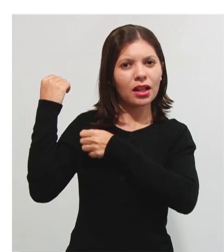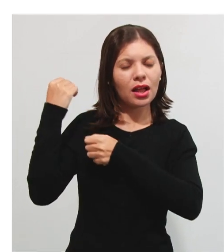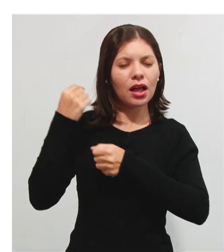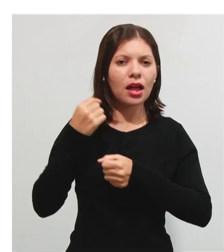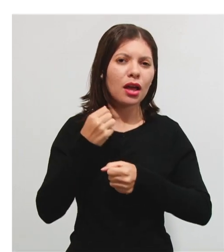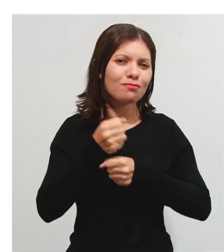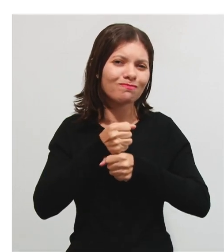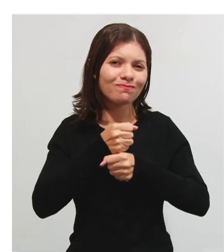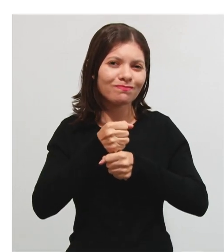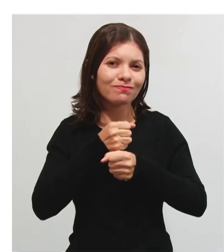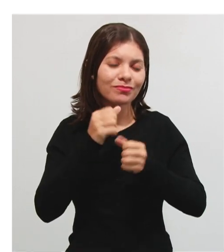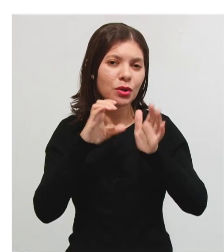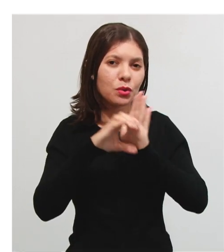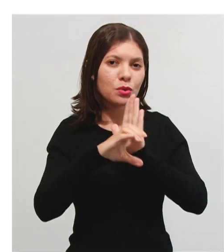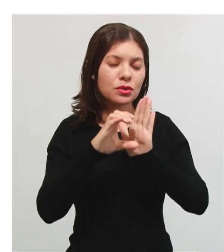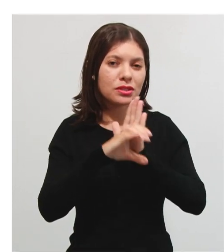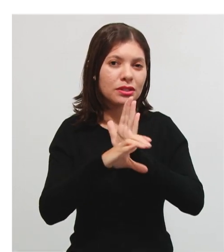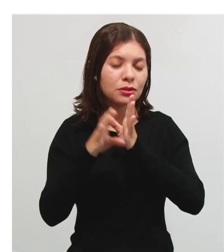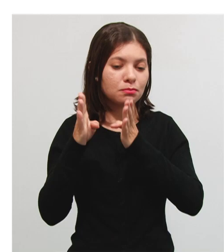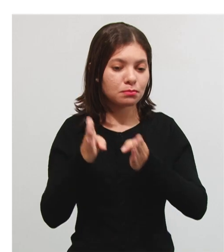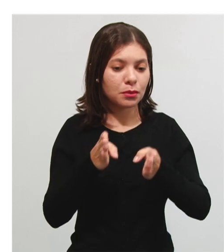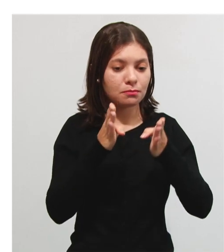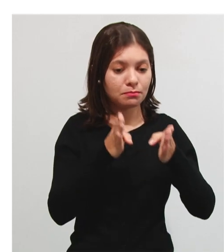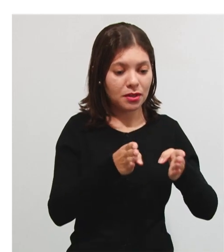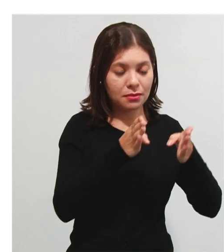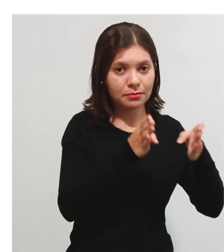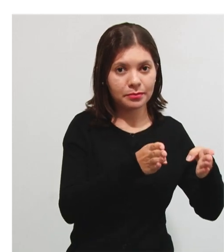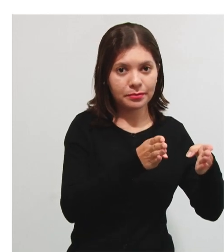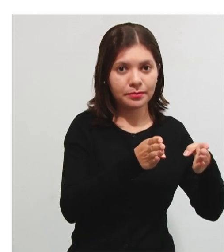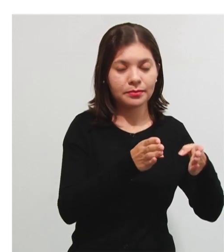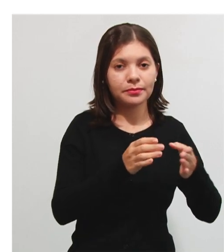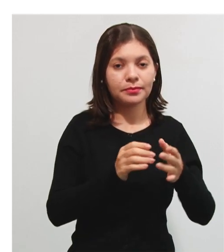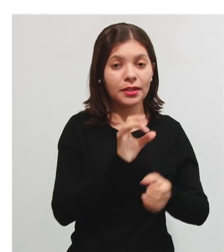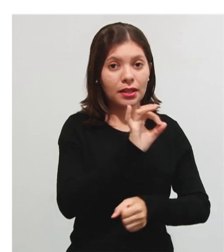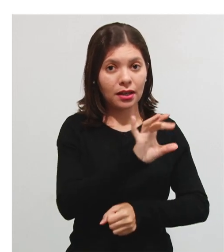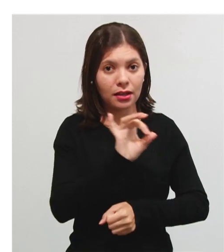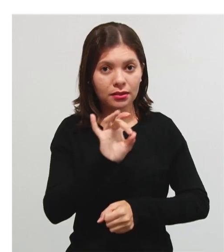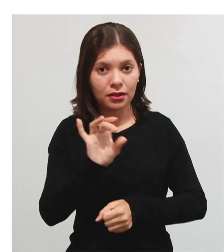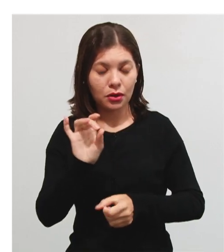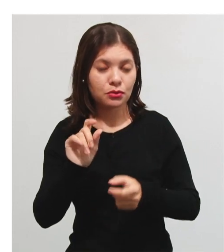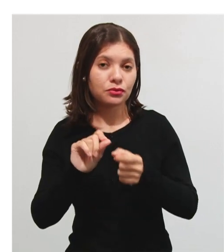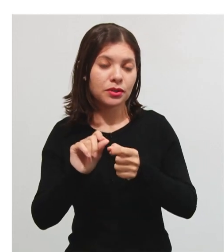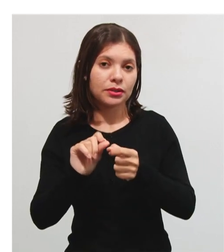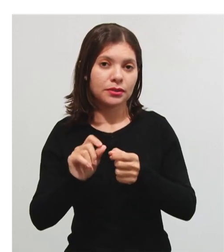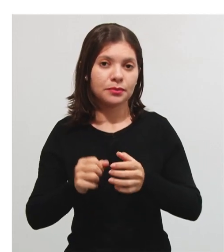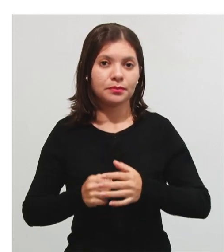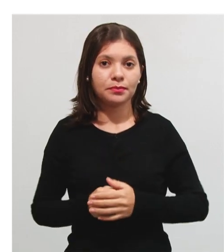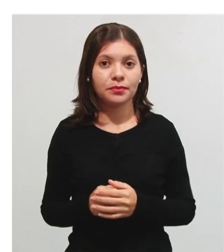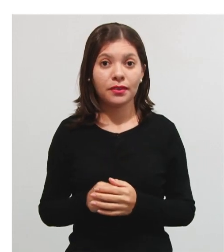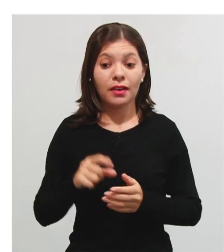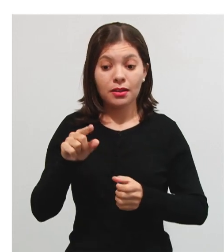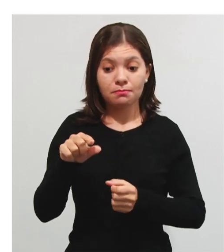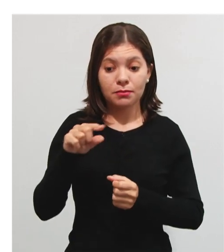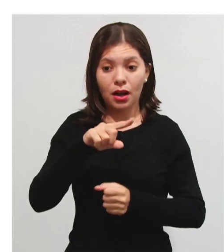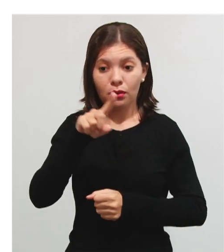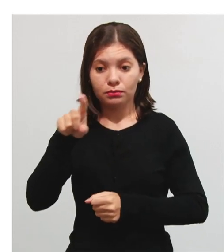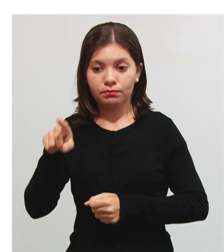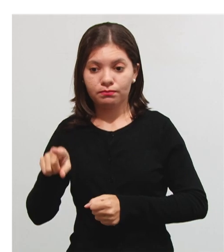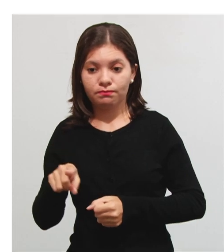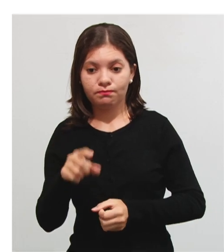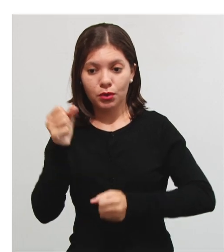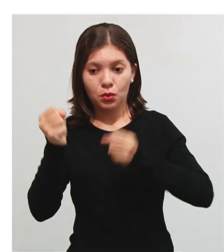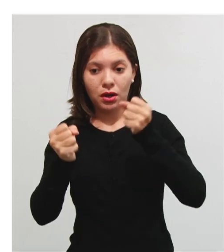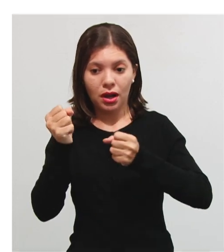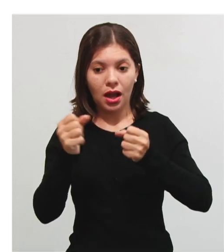etapas, ou seja, cada um faz uma etapa específica do mesmo processo. Ou seja, há quem faz a roda do carro, há quem faz